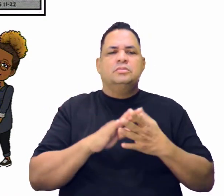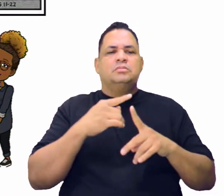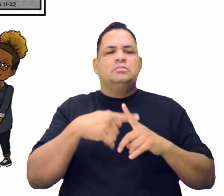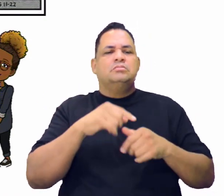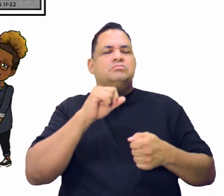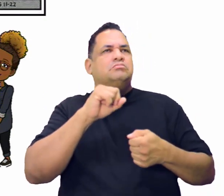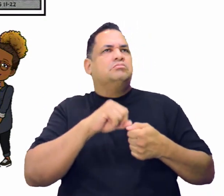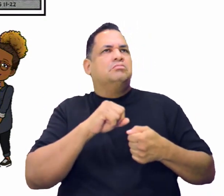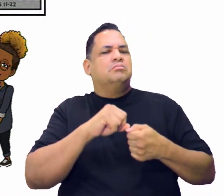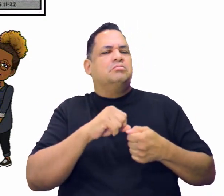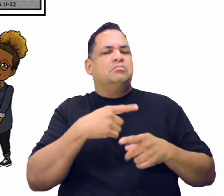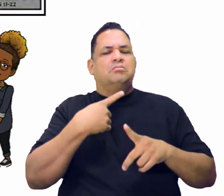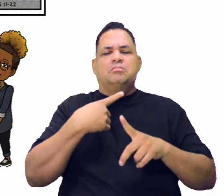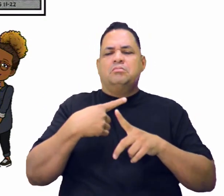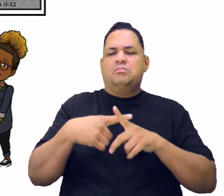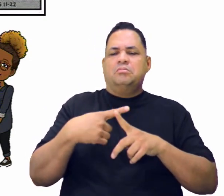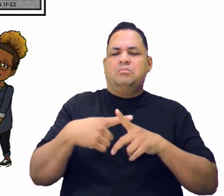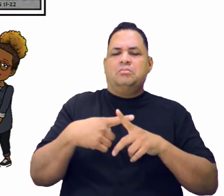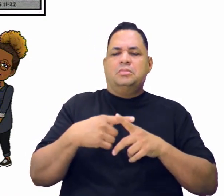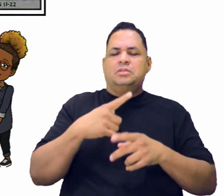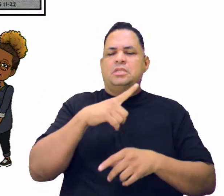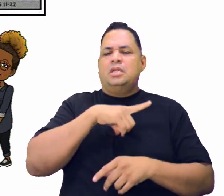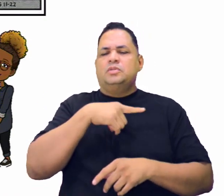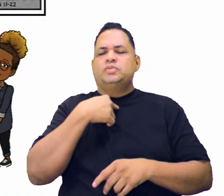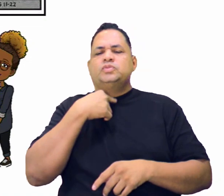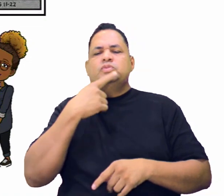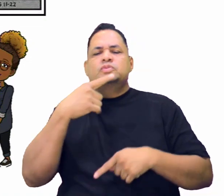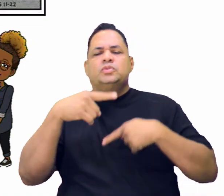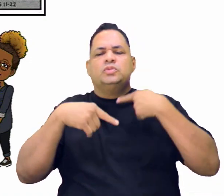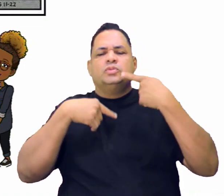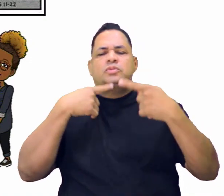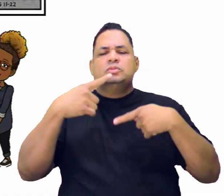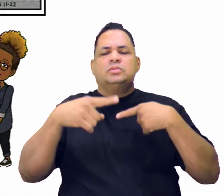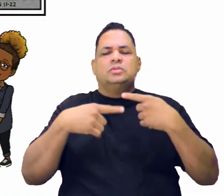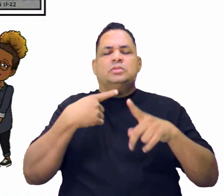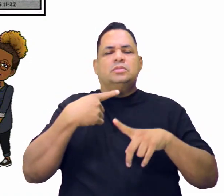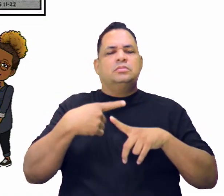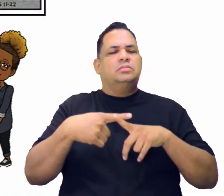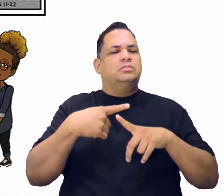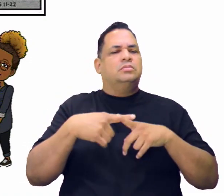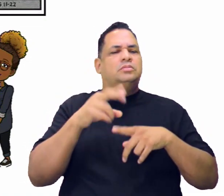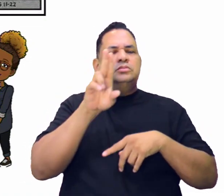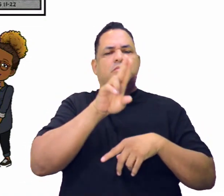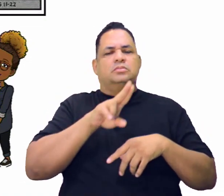faz isso? Por que você está com dúvida? Qual porquê que eu estou utilizando agora?